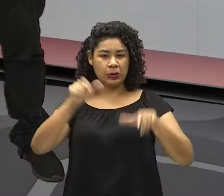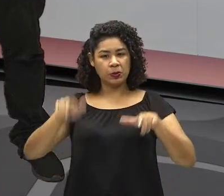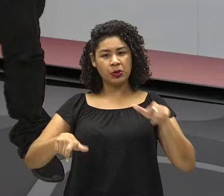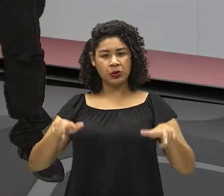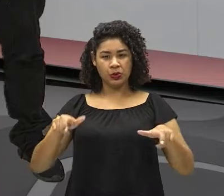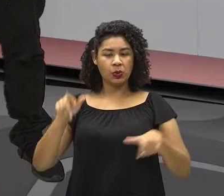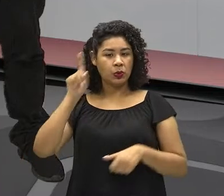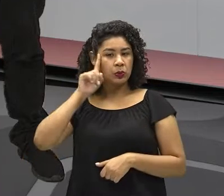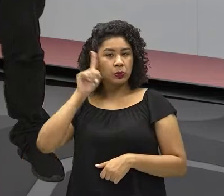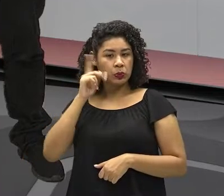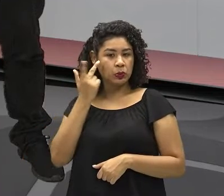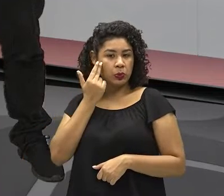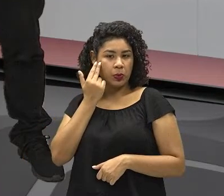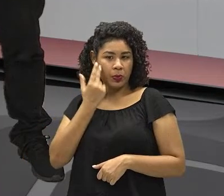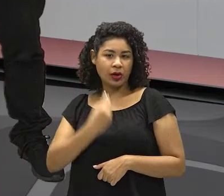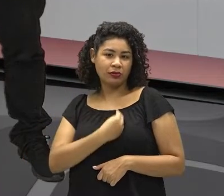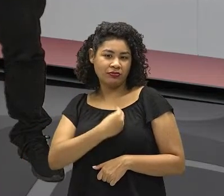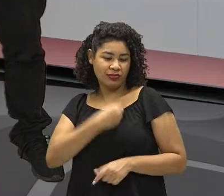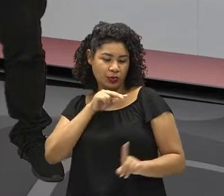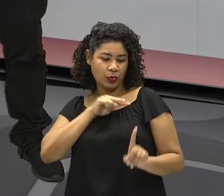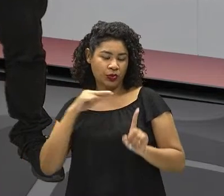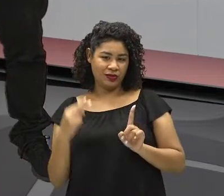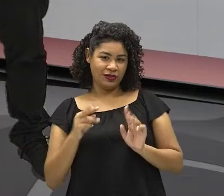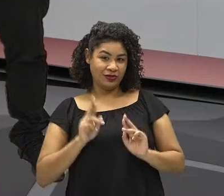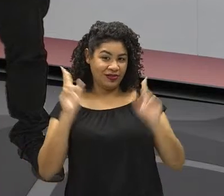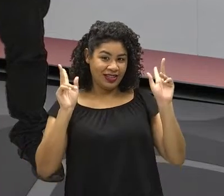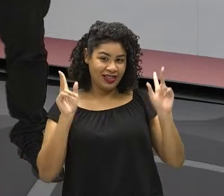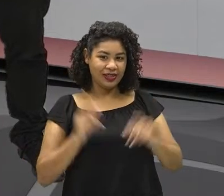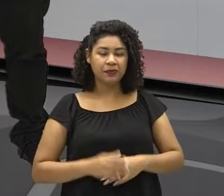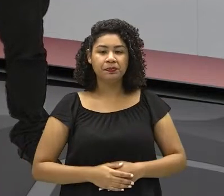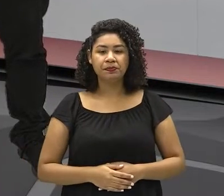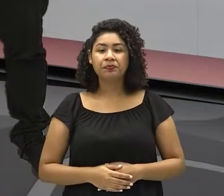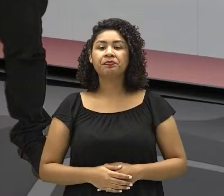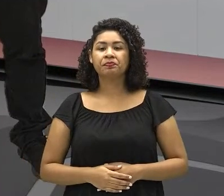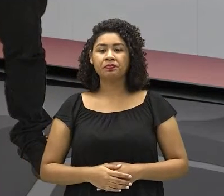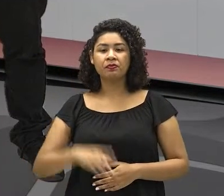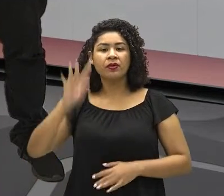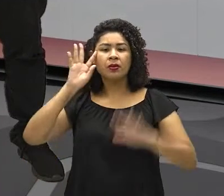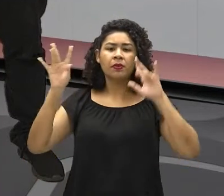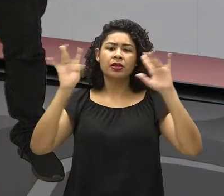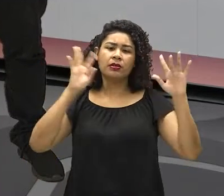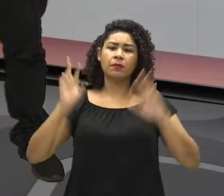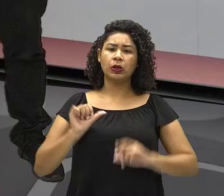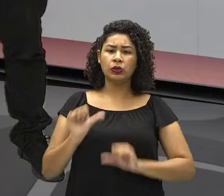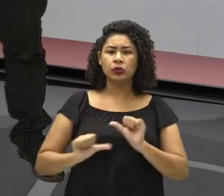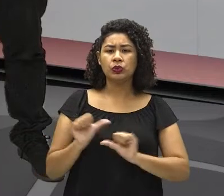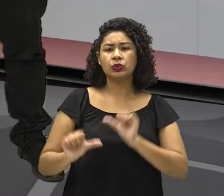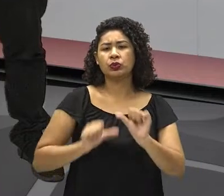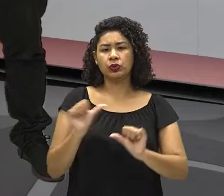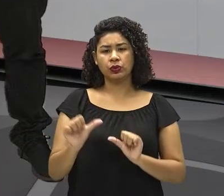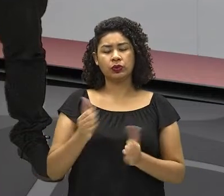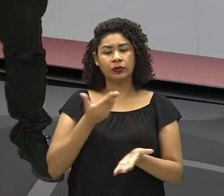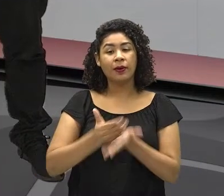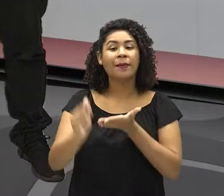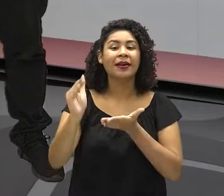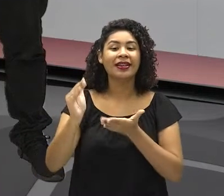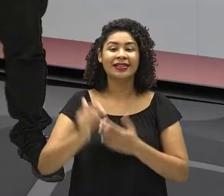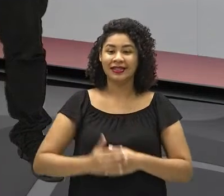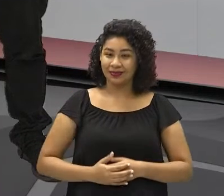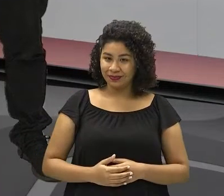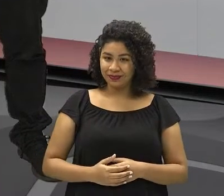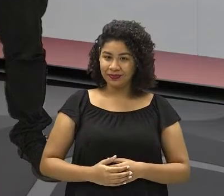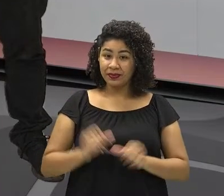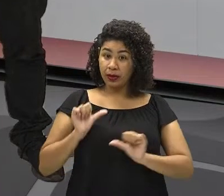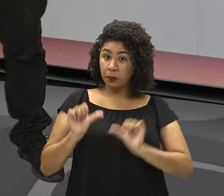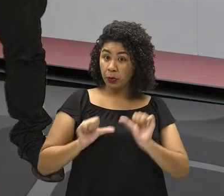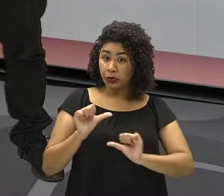cotidiano dessas pessoas. Então, as formas de pensamento começarão a se alterar. E claro, essas